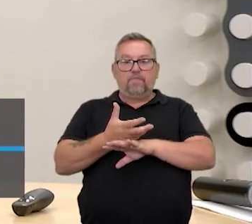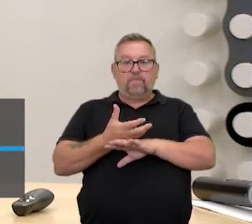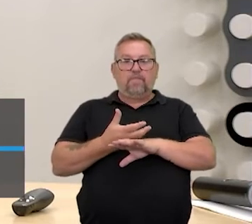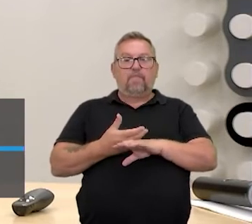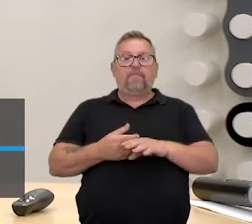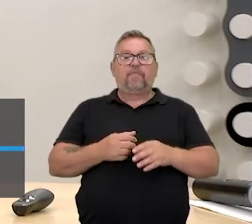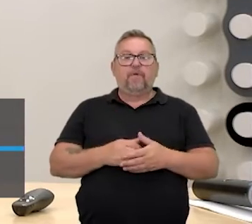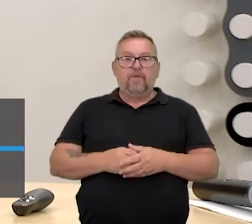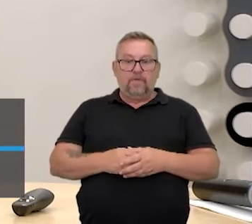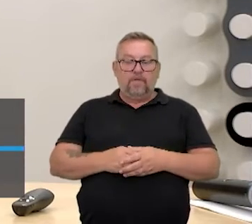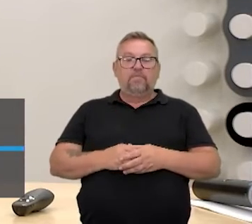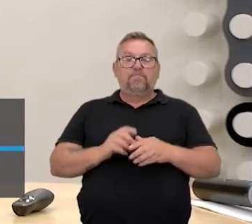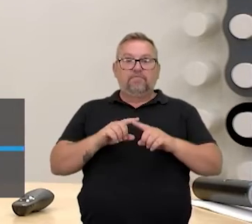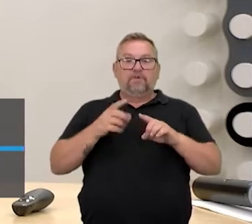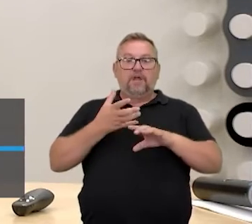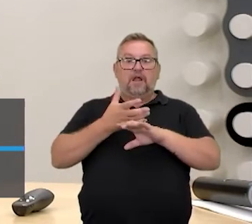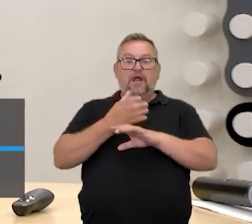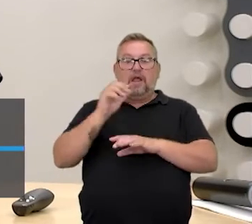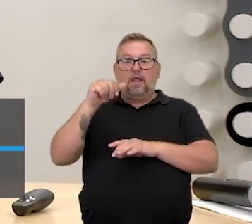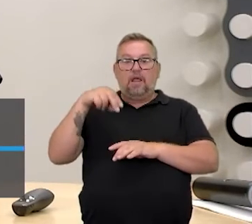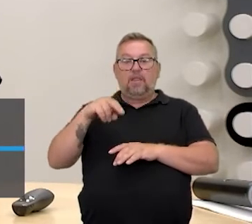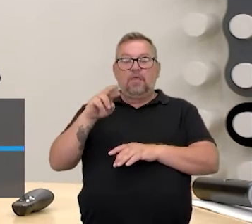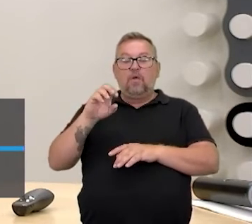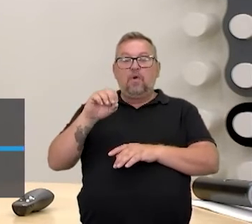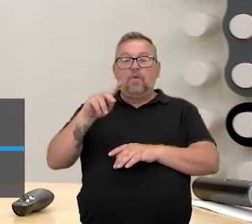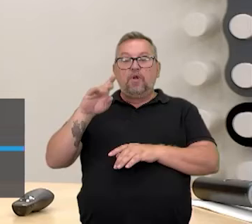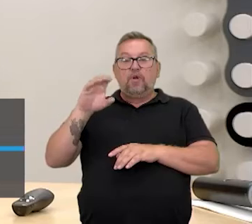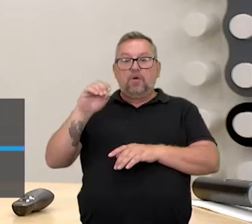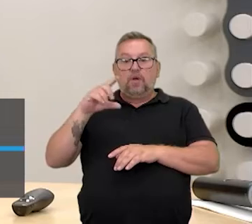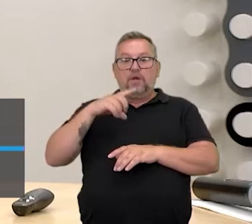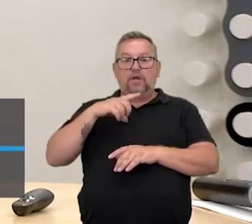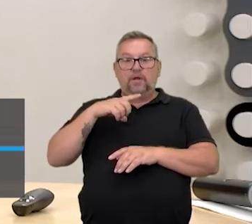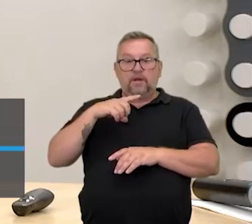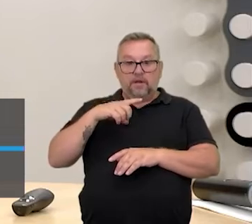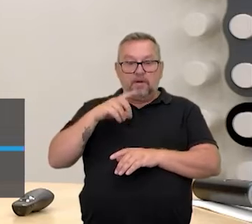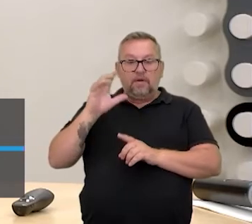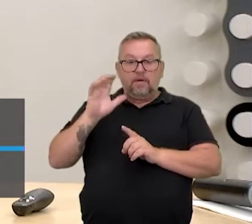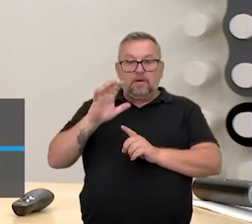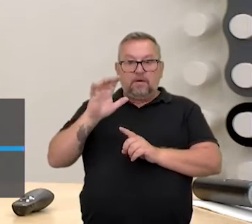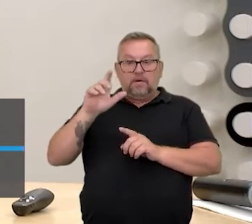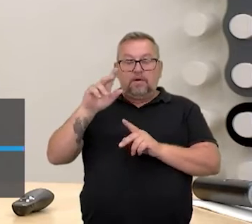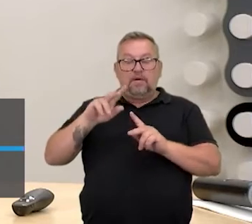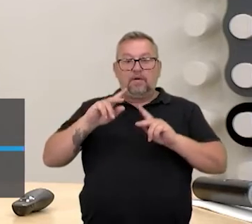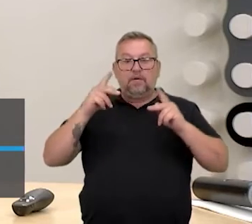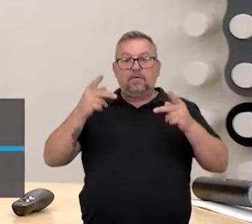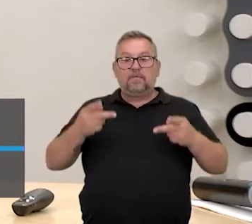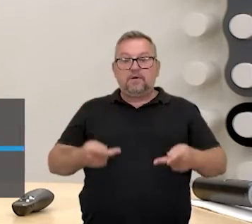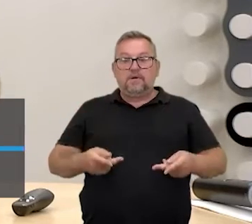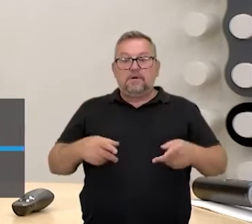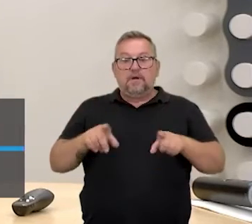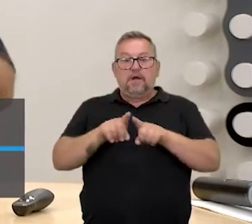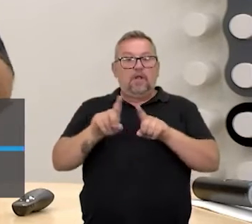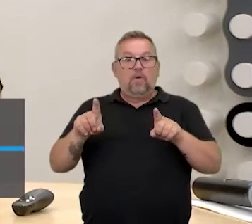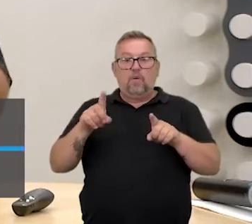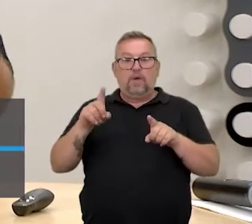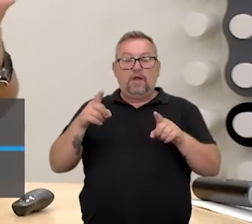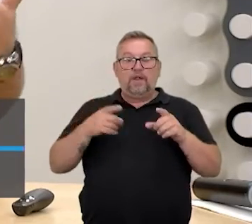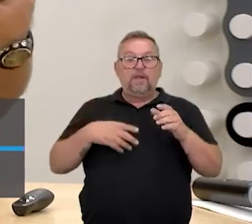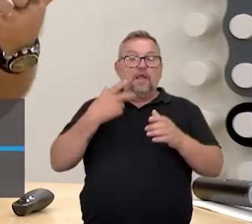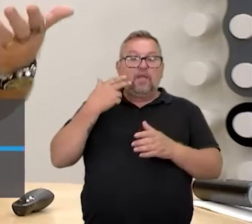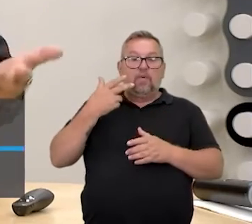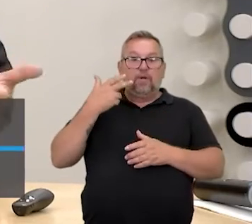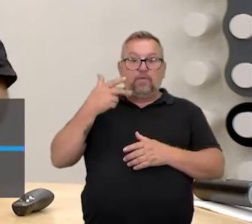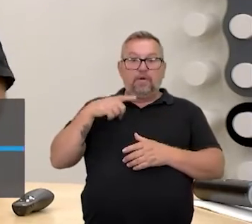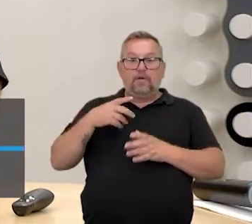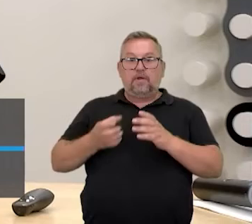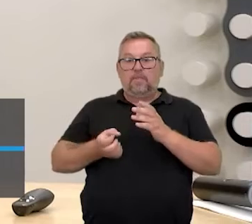desertos antrópicos, que é aquele deserto que tem a interferência do ser humano. Não é aquele deserto que